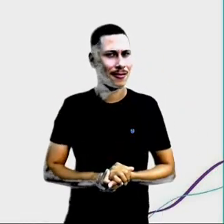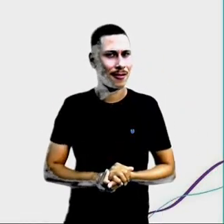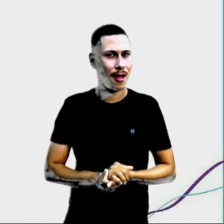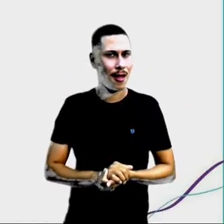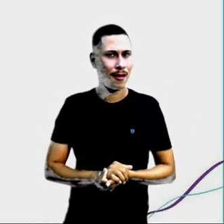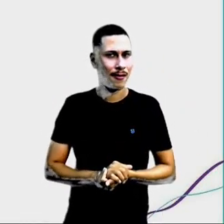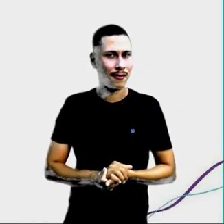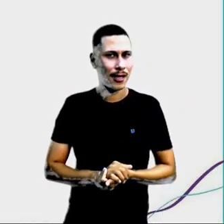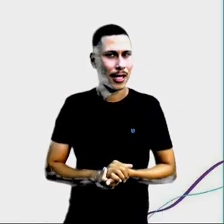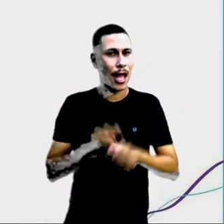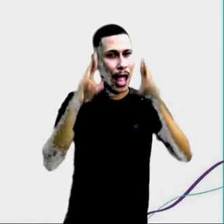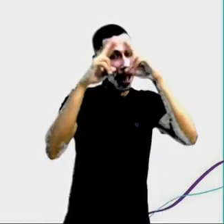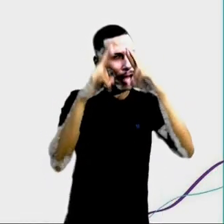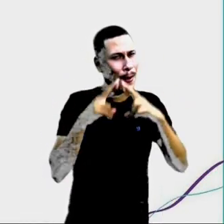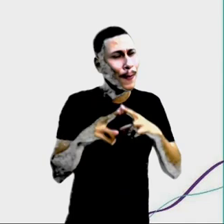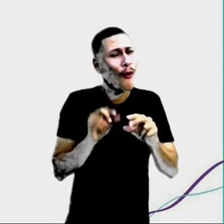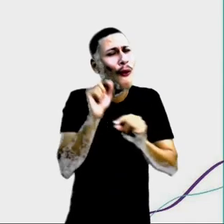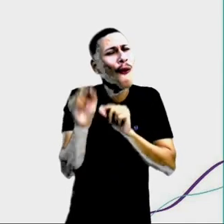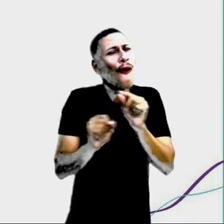Marcela rima com